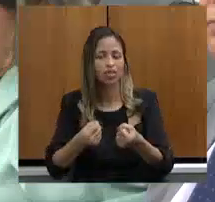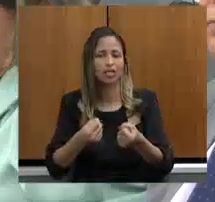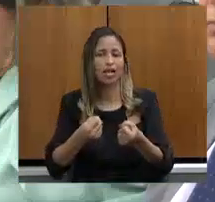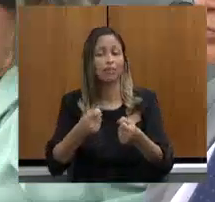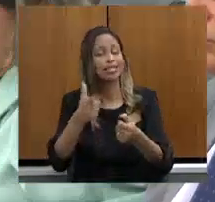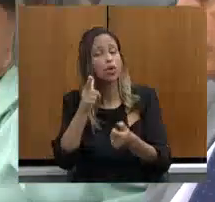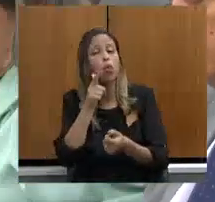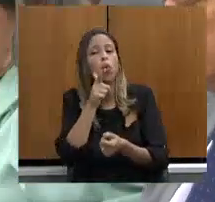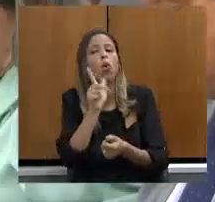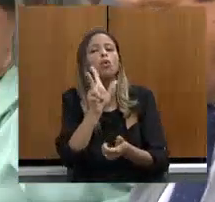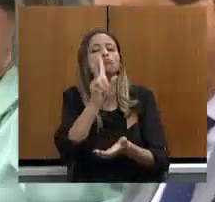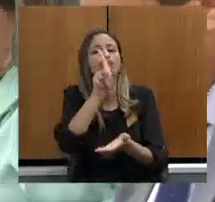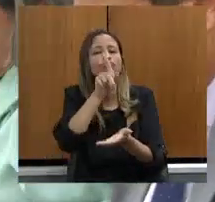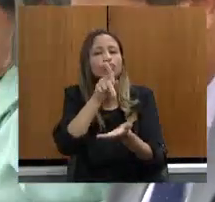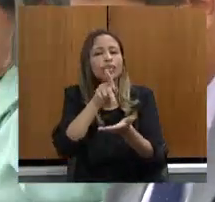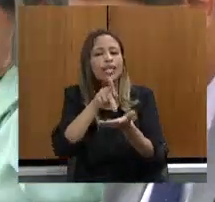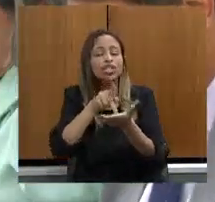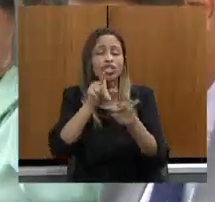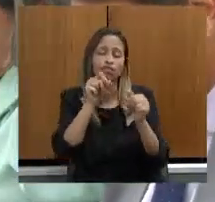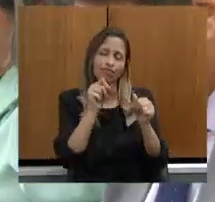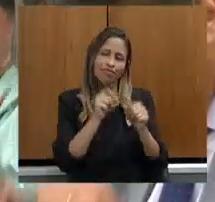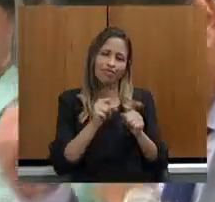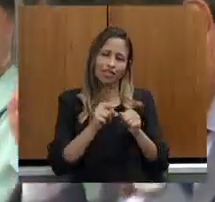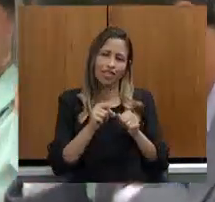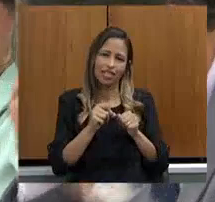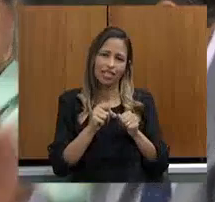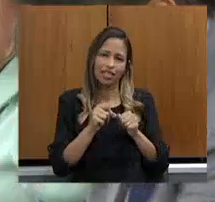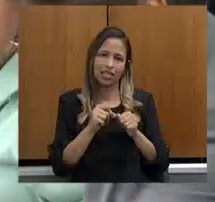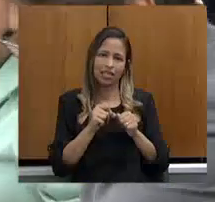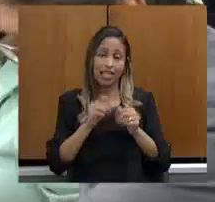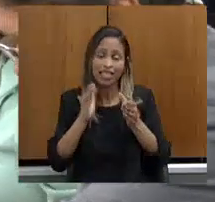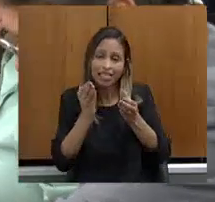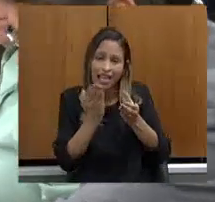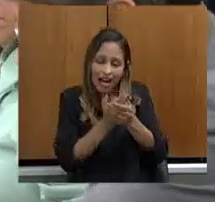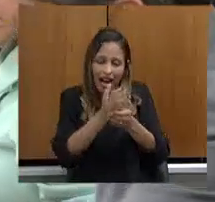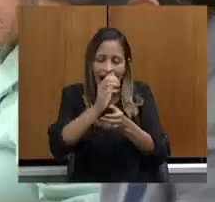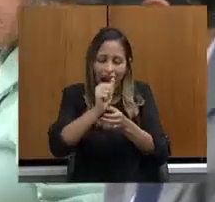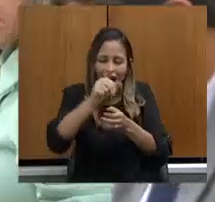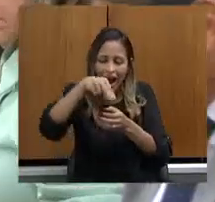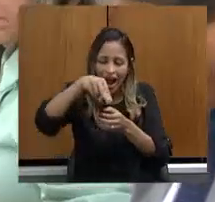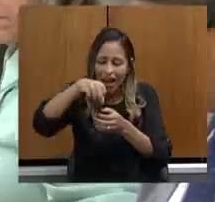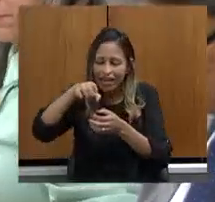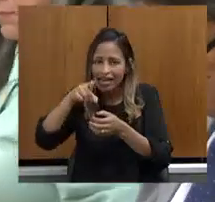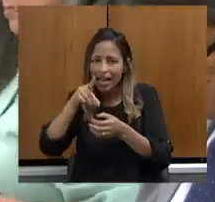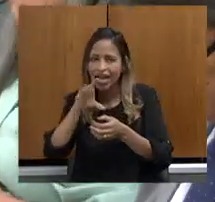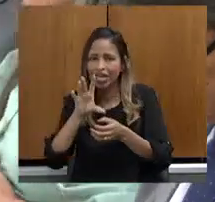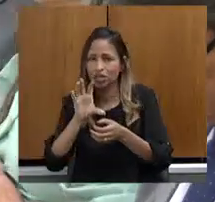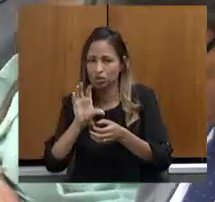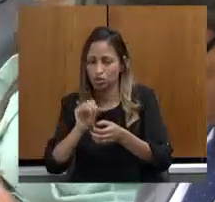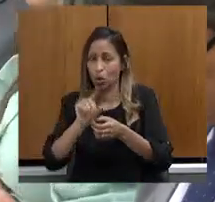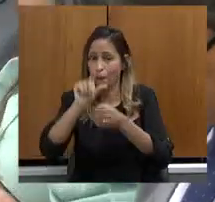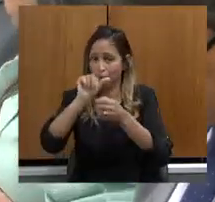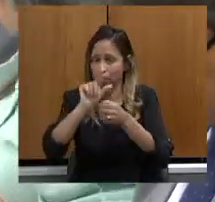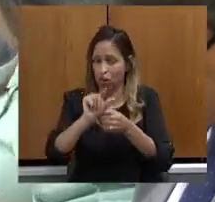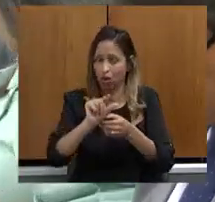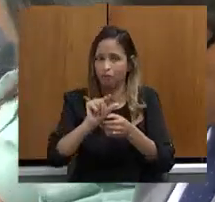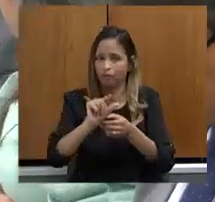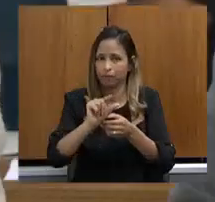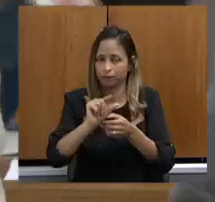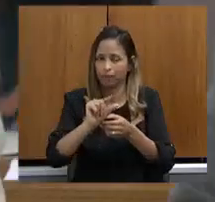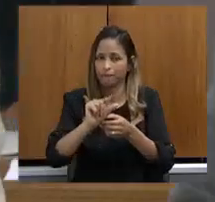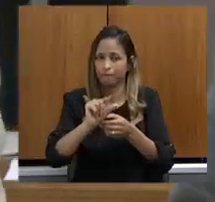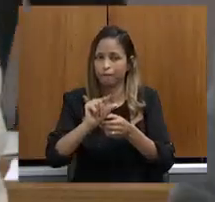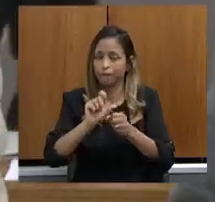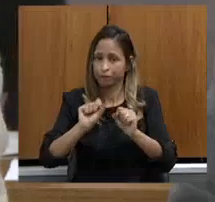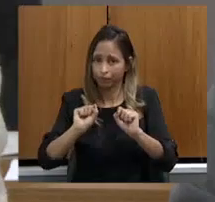efetivamente ter execução desse anexo então o anexo que hoje tem o menor grau de execução a